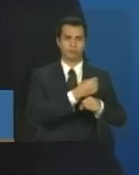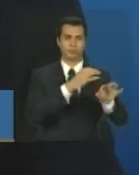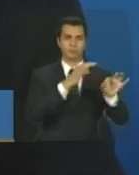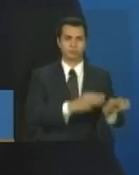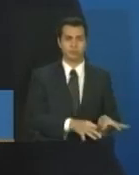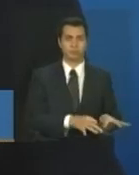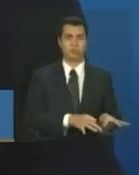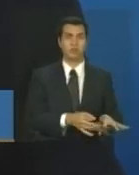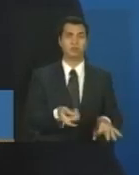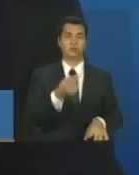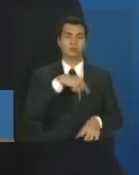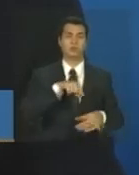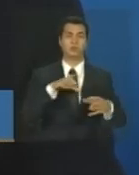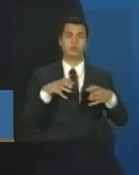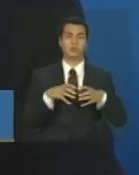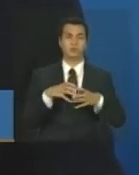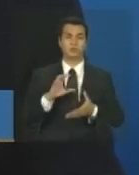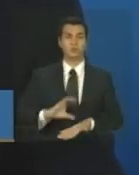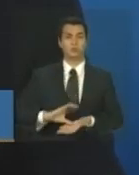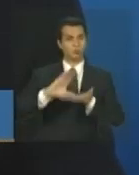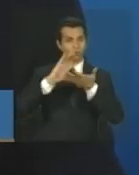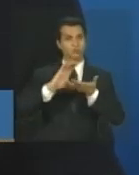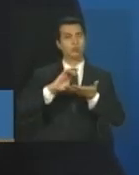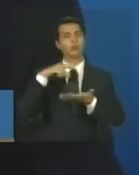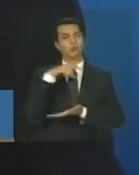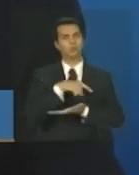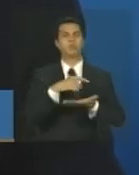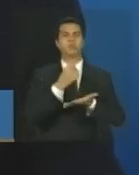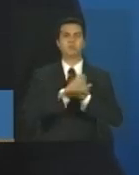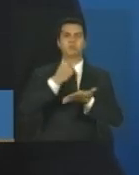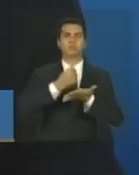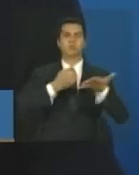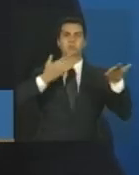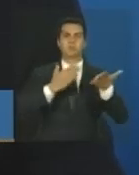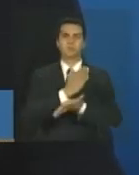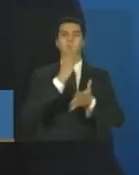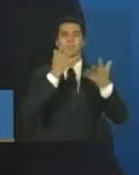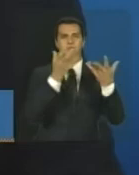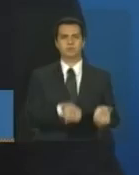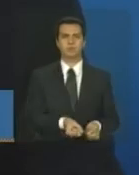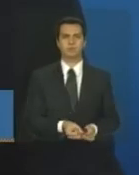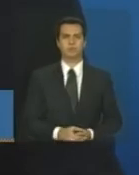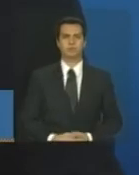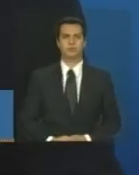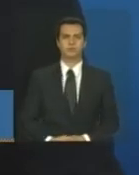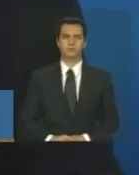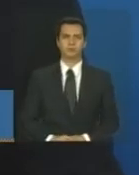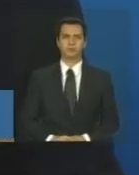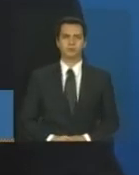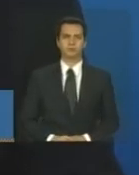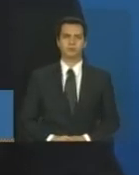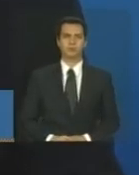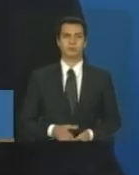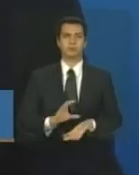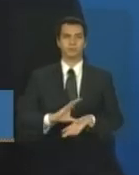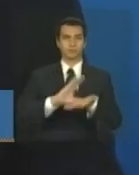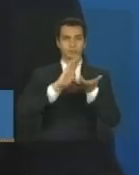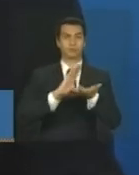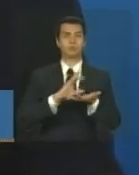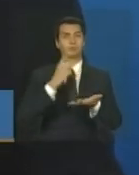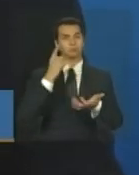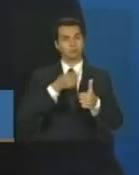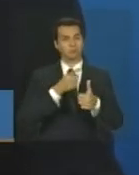dessas contas essa Instância de controle social é o Conselho Municipal de Assistência Social é ele que de